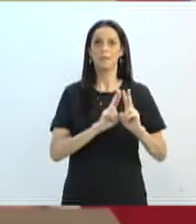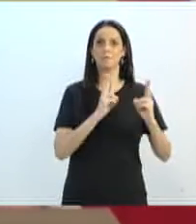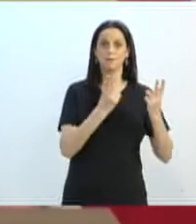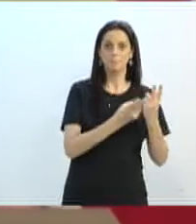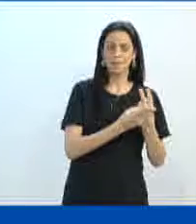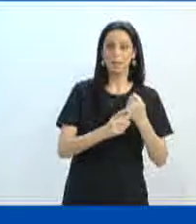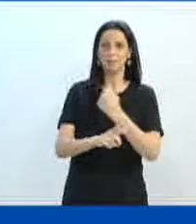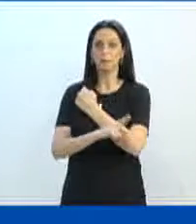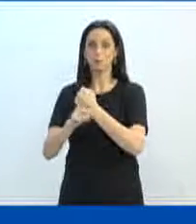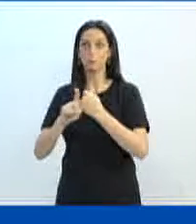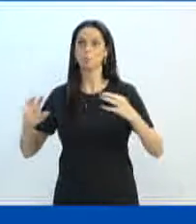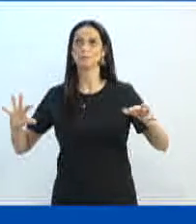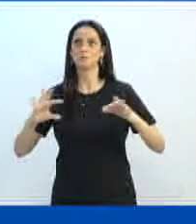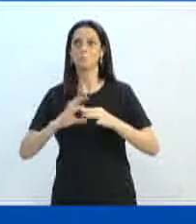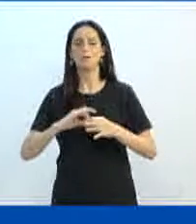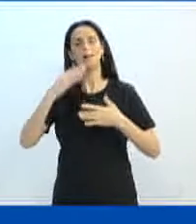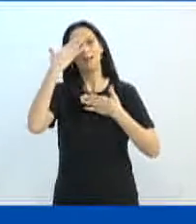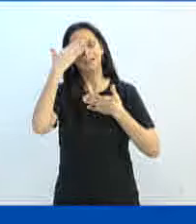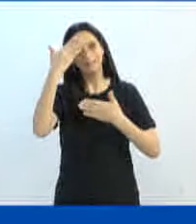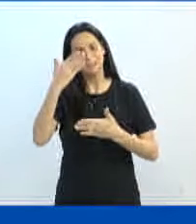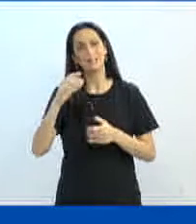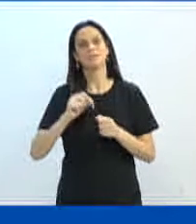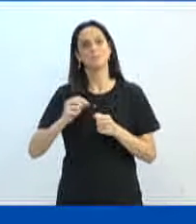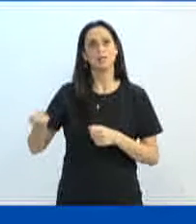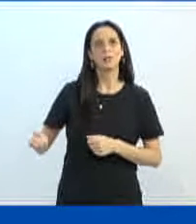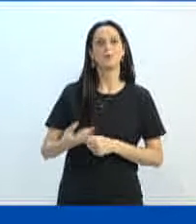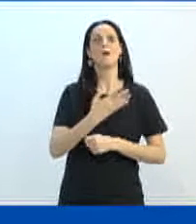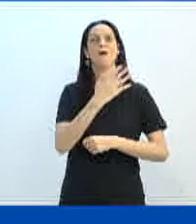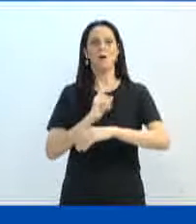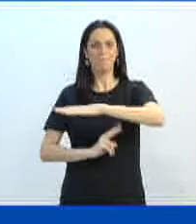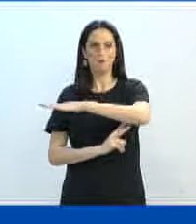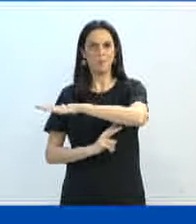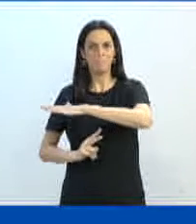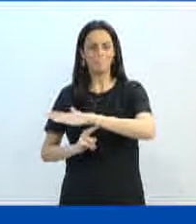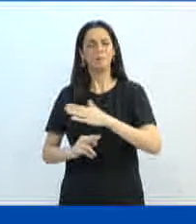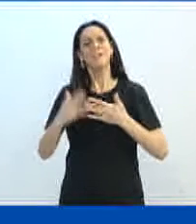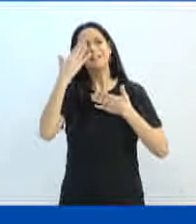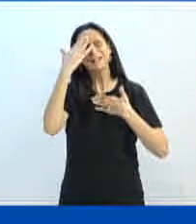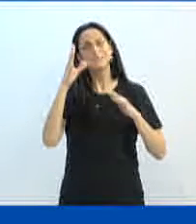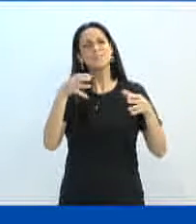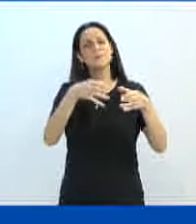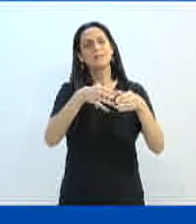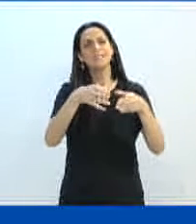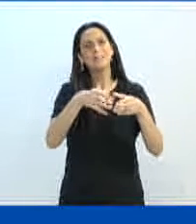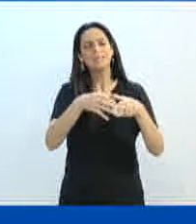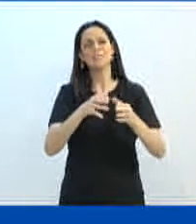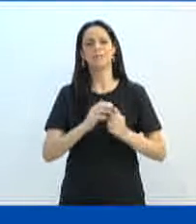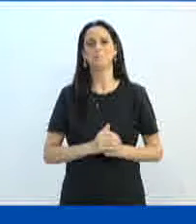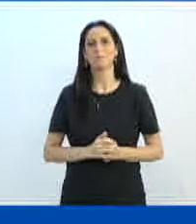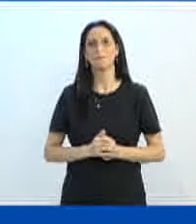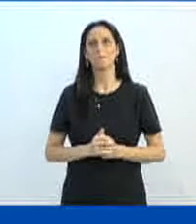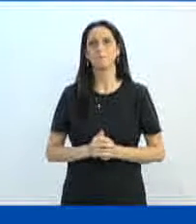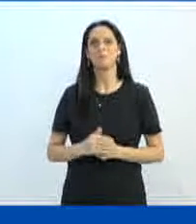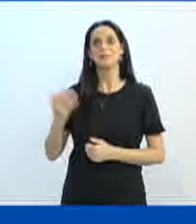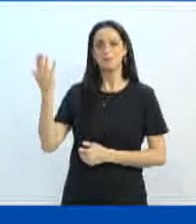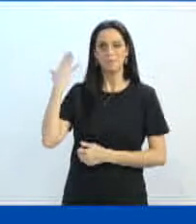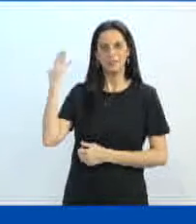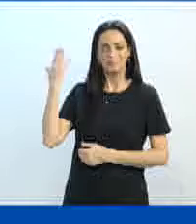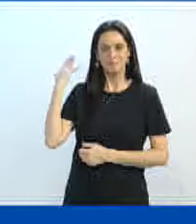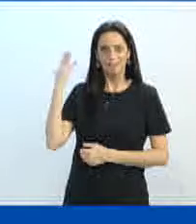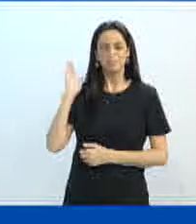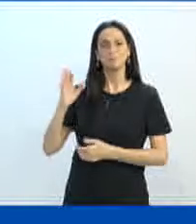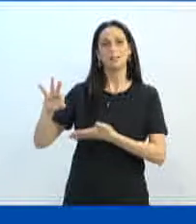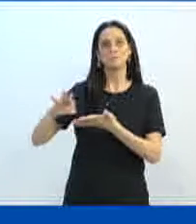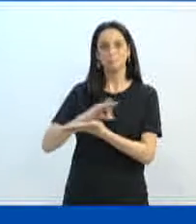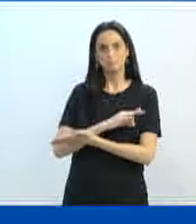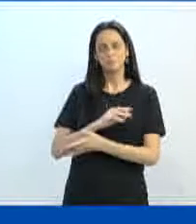Zendron. Então, eu quero aqui agradecer, né, toda a equipe lá, onde foi assinada a ordem de serviço, lá no gabinete.